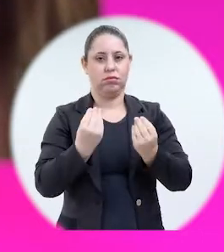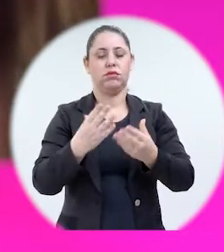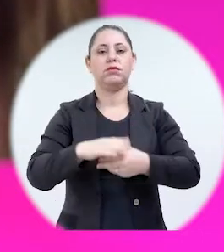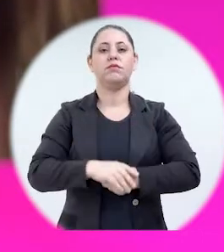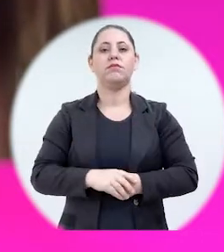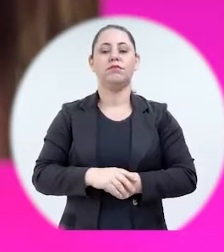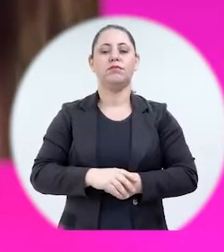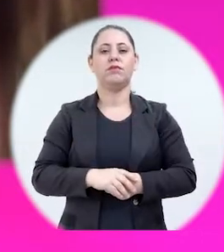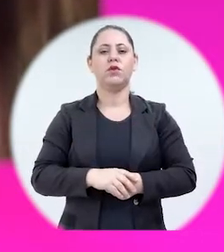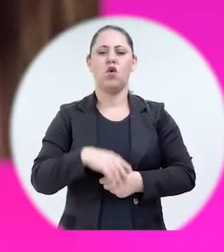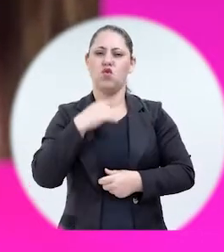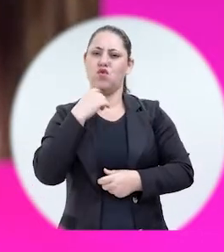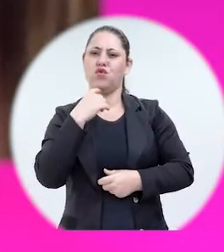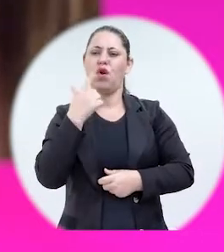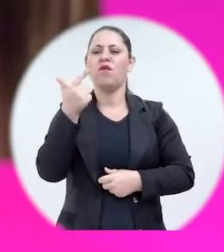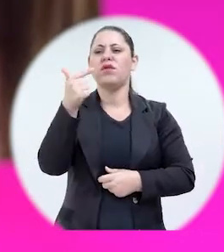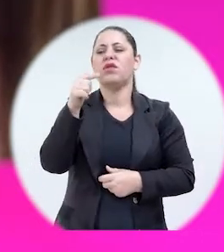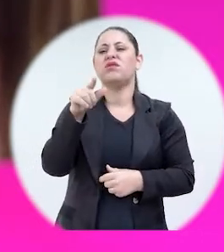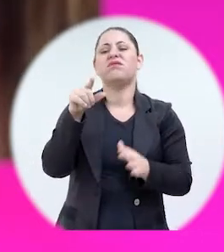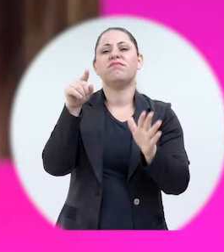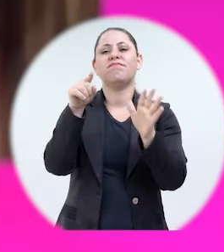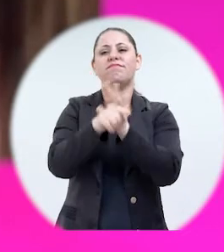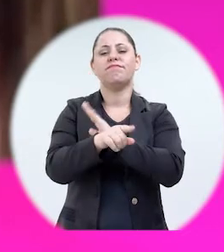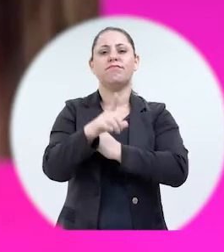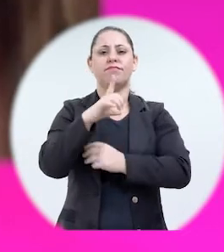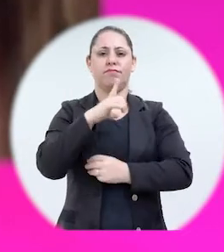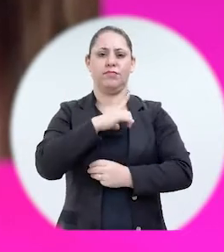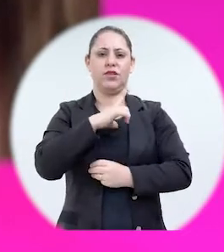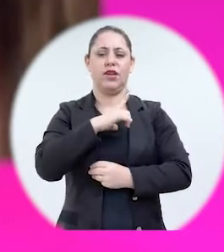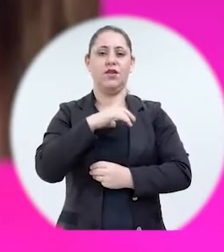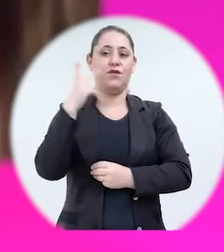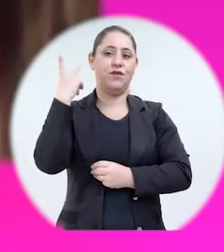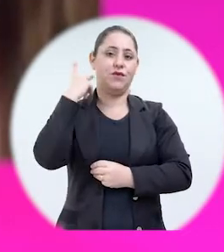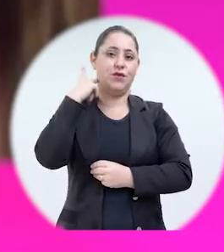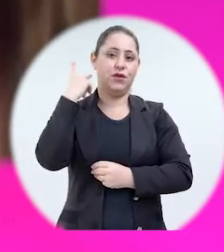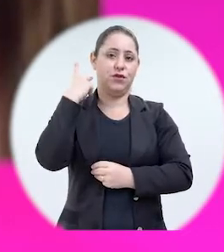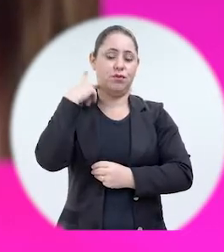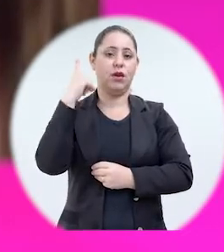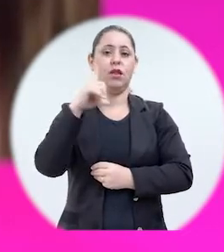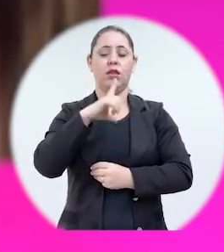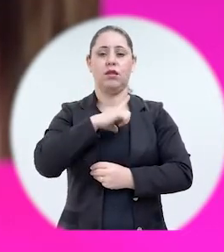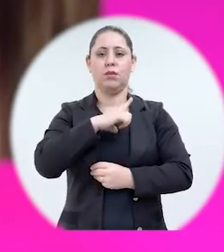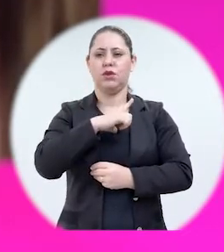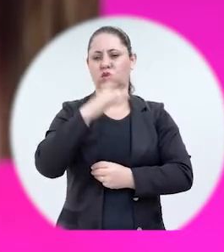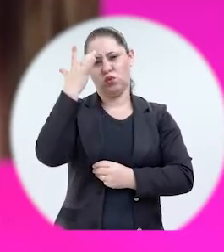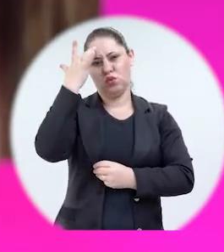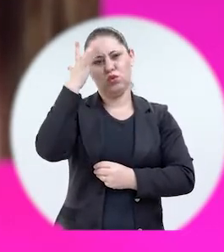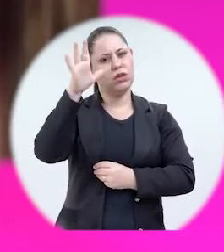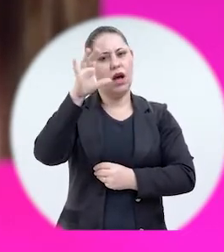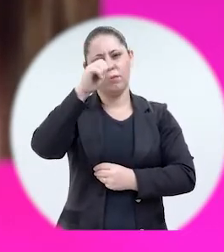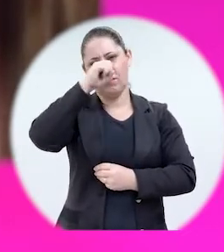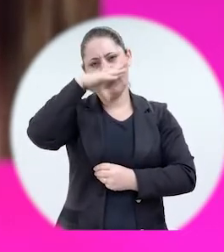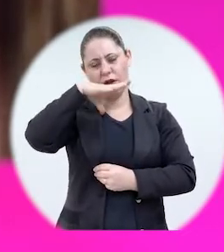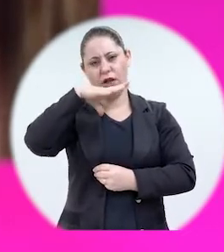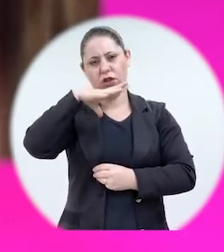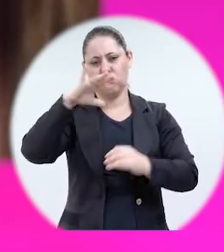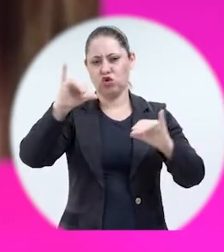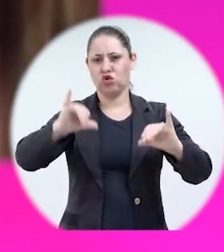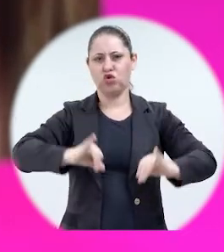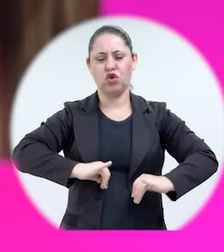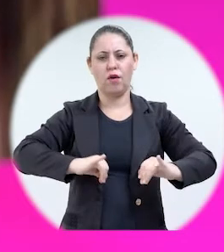gostado. E outra dúvida que eu tenho, e muitas vítimas que não sabem que